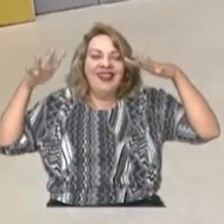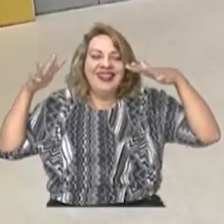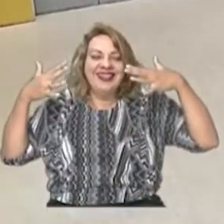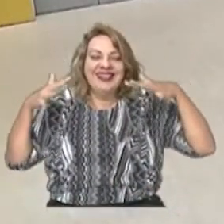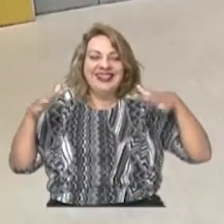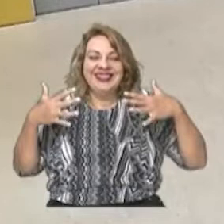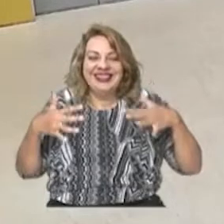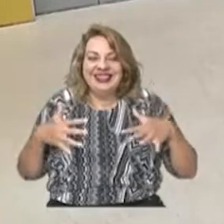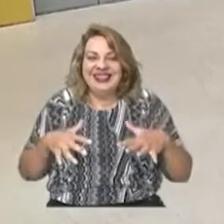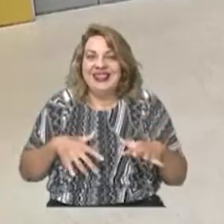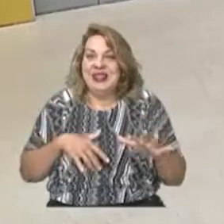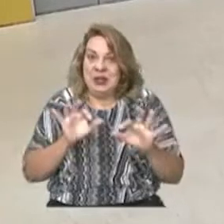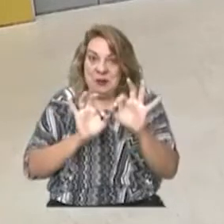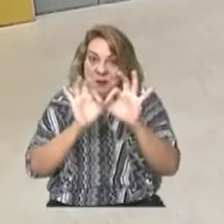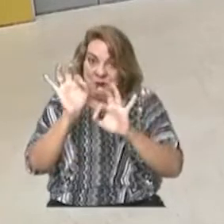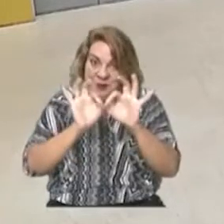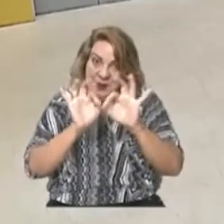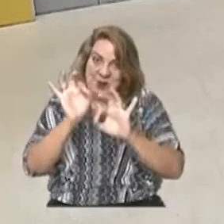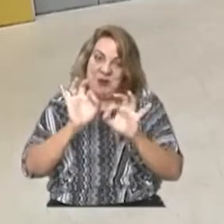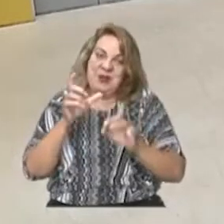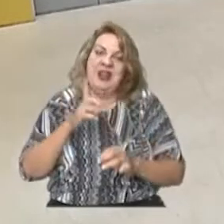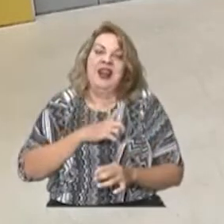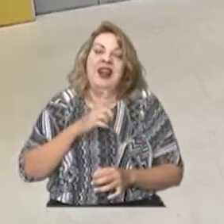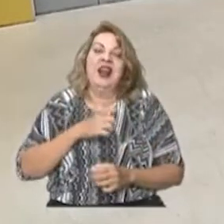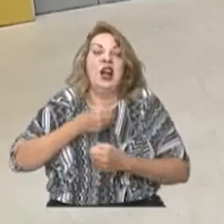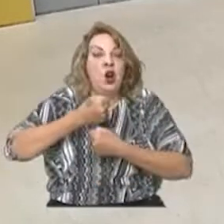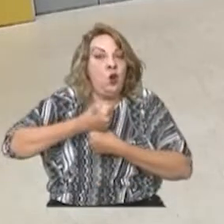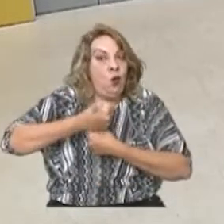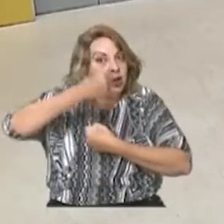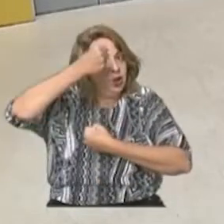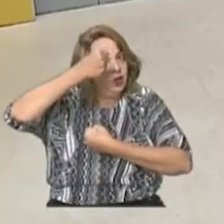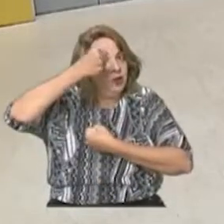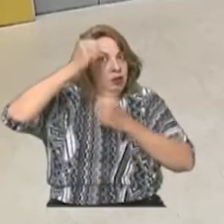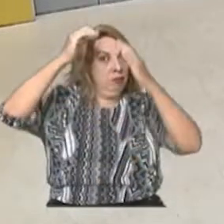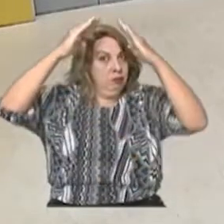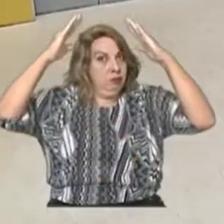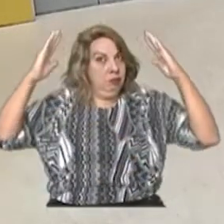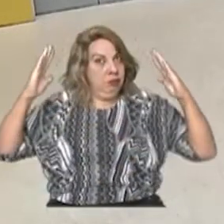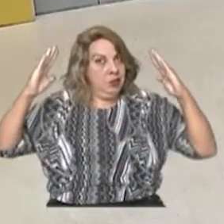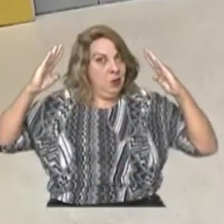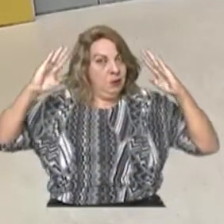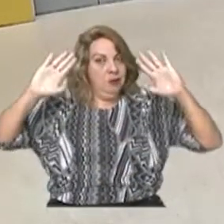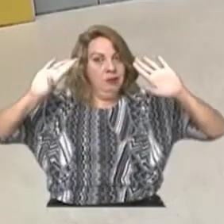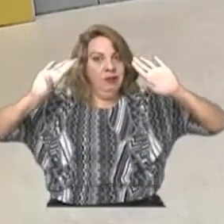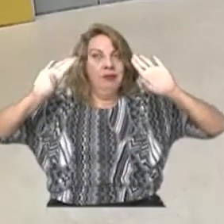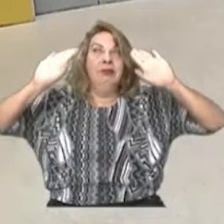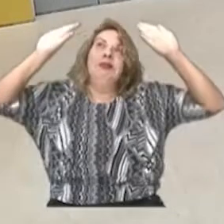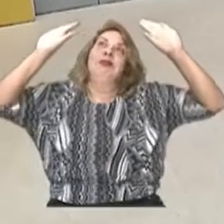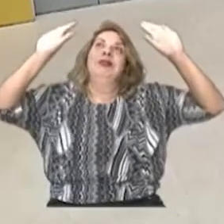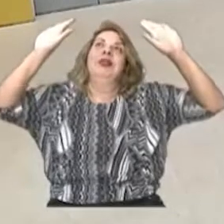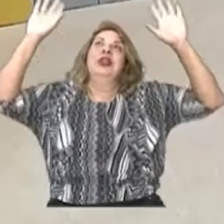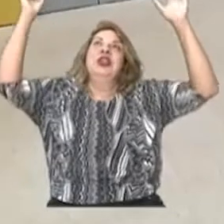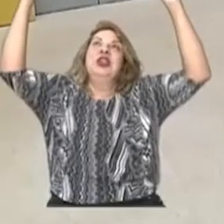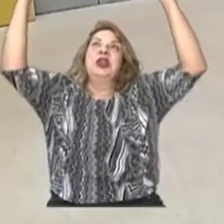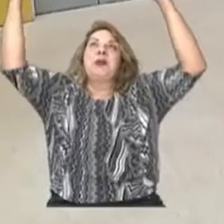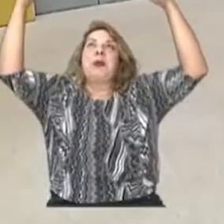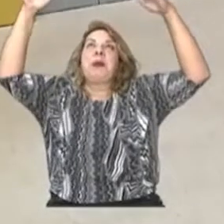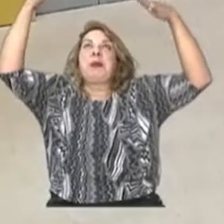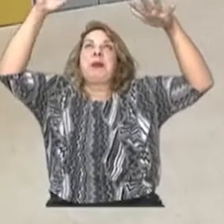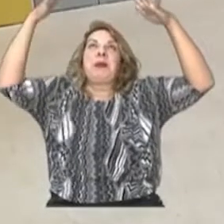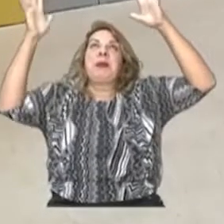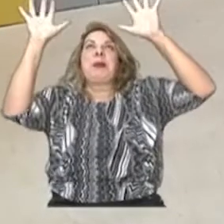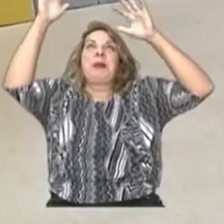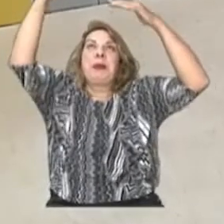certeza. Prepara aí o guarda-chuva do avesso, né? Bota o guarda-chuva pra cima. Pra cima, pra poder chegar o dinheiro. Juntar o dinheiro que vai estar caindo